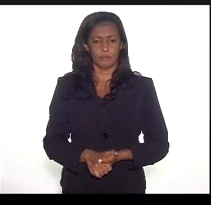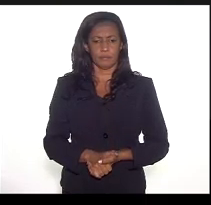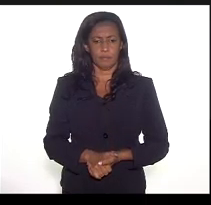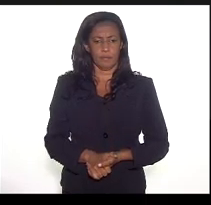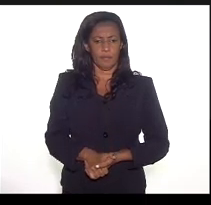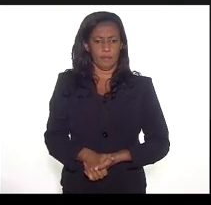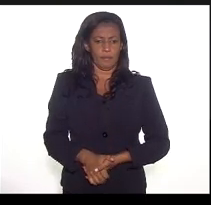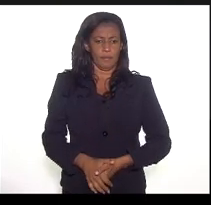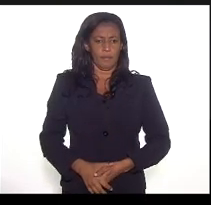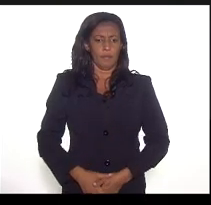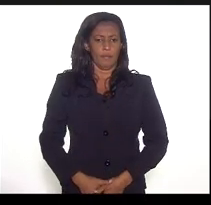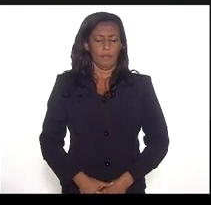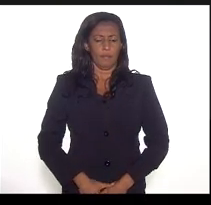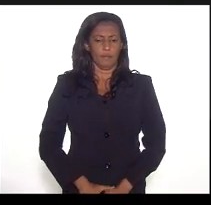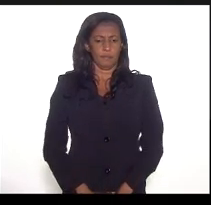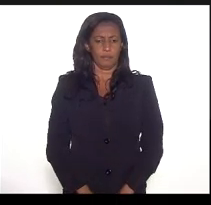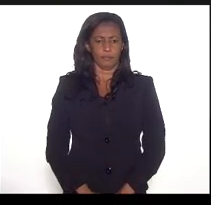presidente.